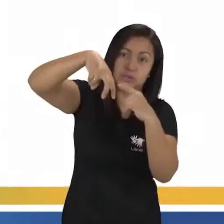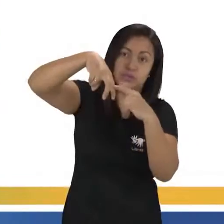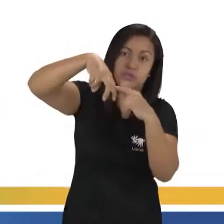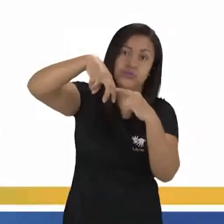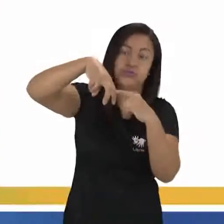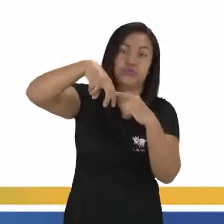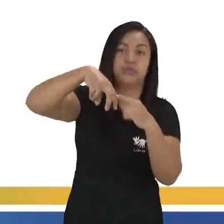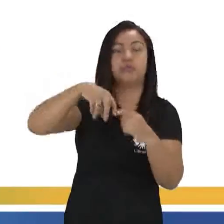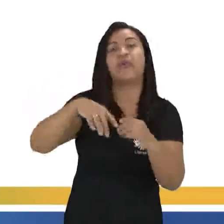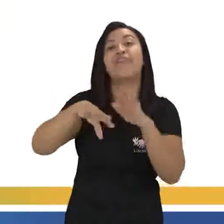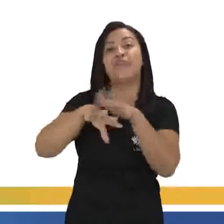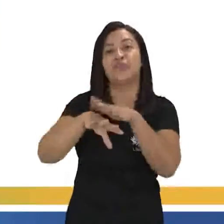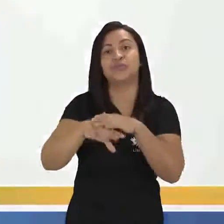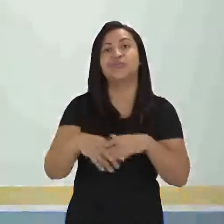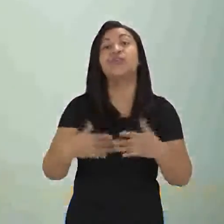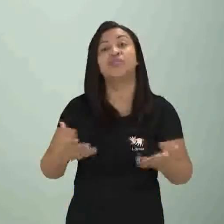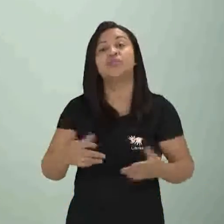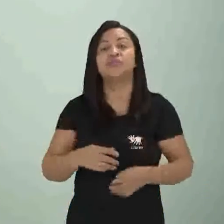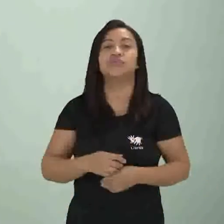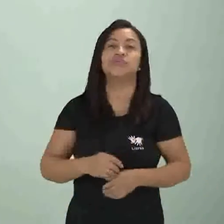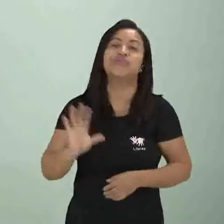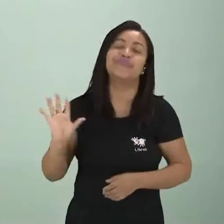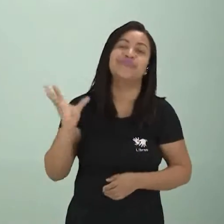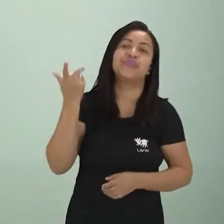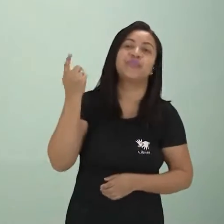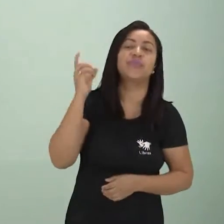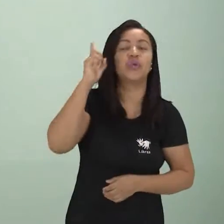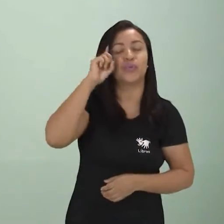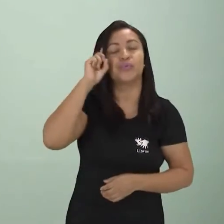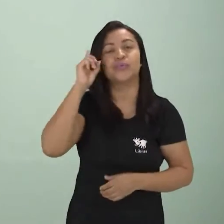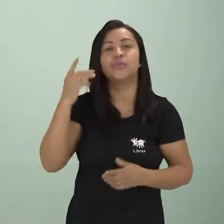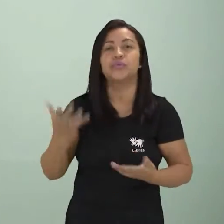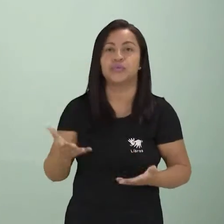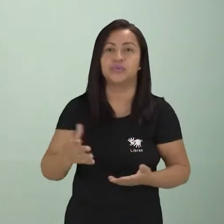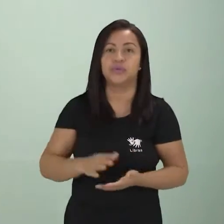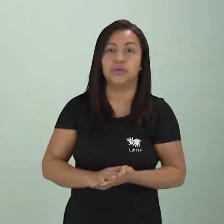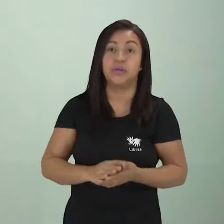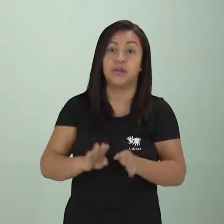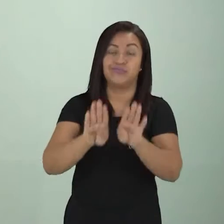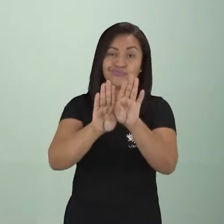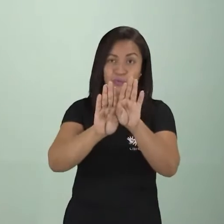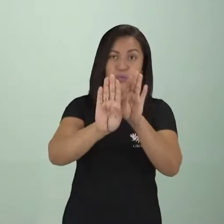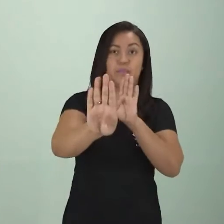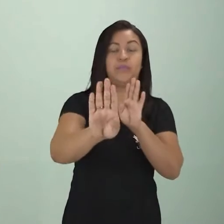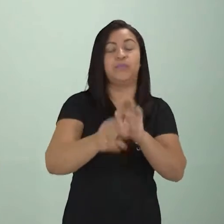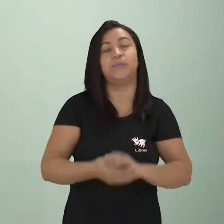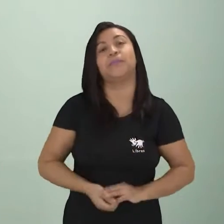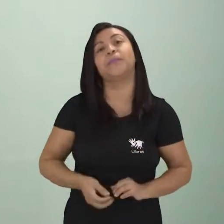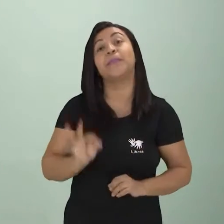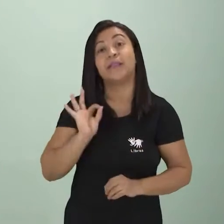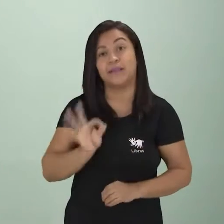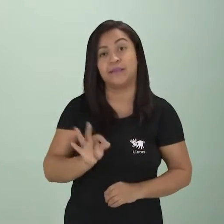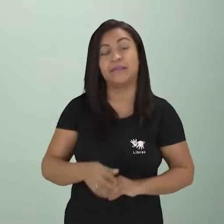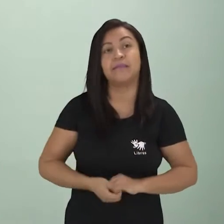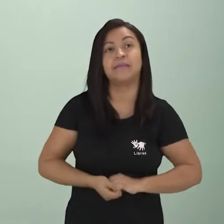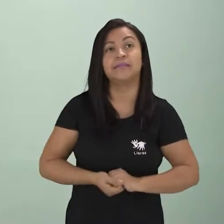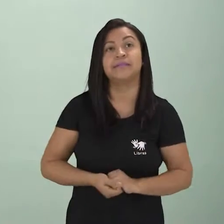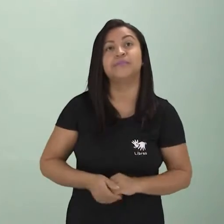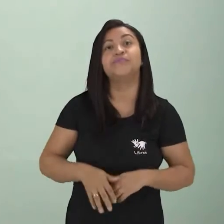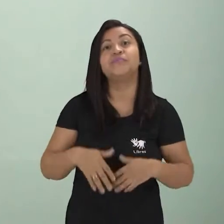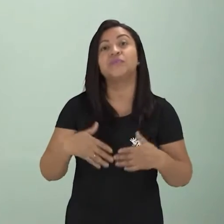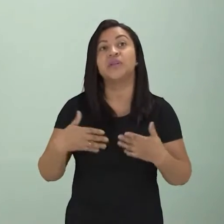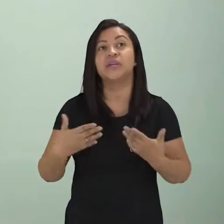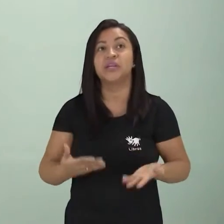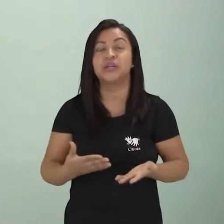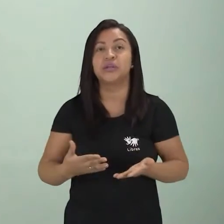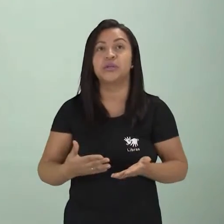sobrecarregado. Então são coisas que acontecem no nosso dia a dia que está relacionado ao impulso, certo? Então, para se